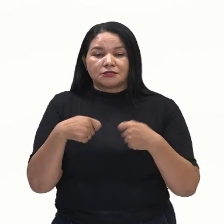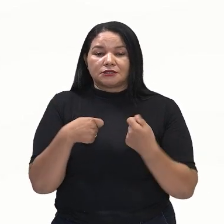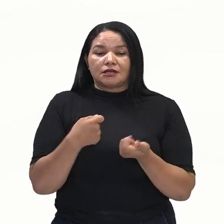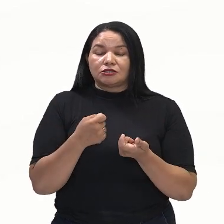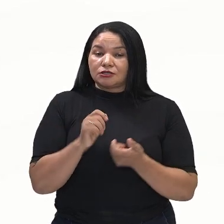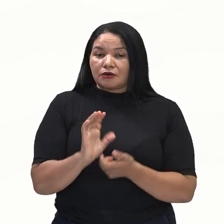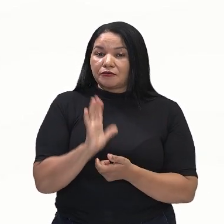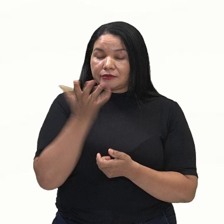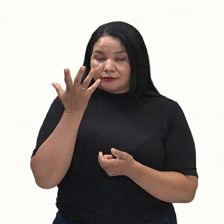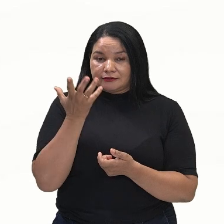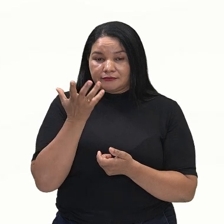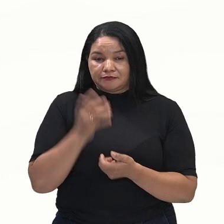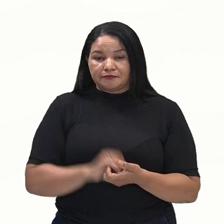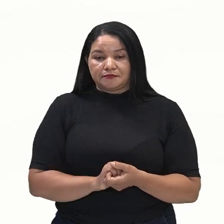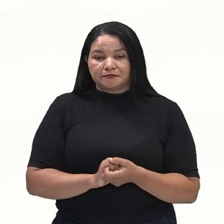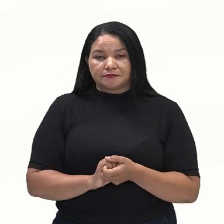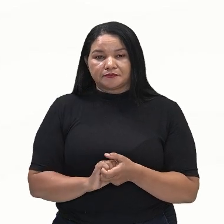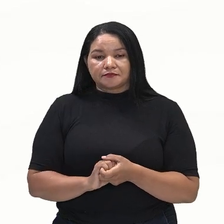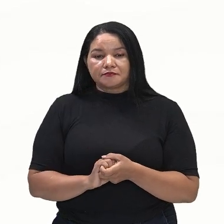evento acontecer.